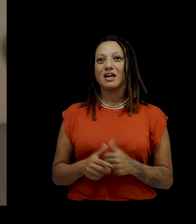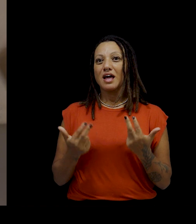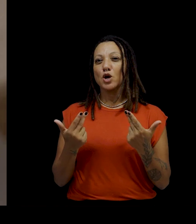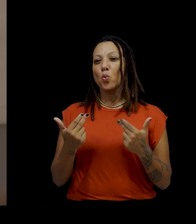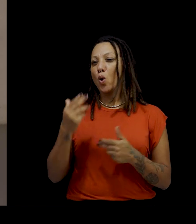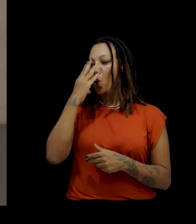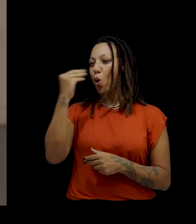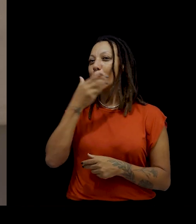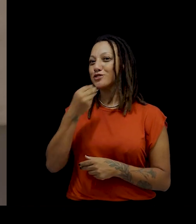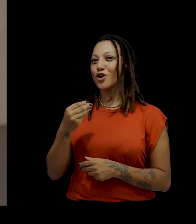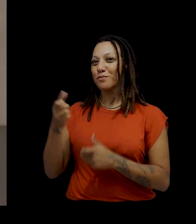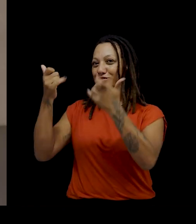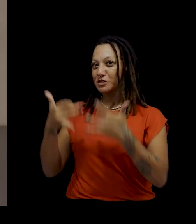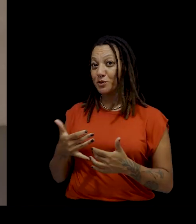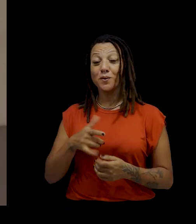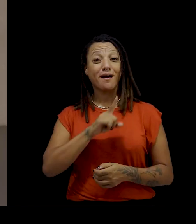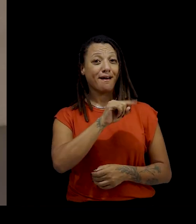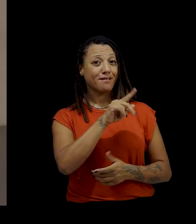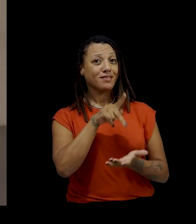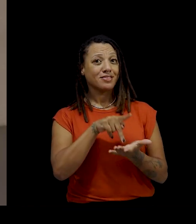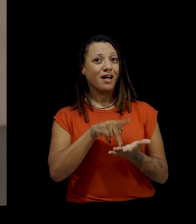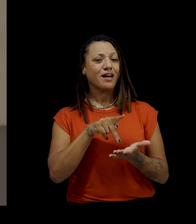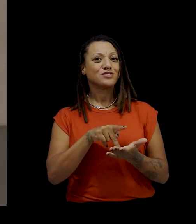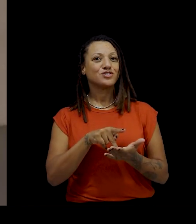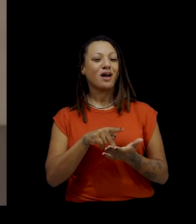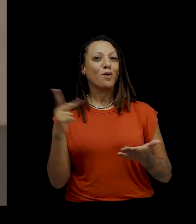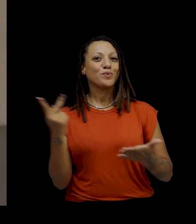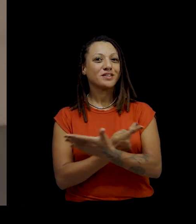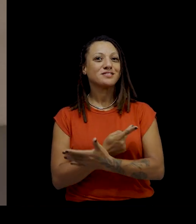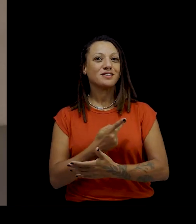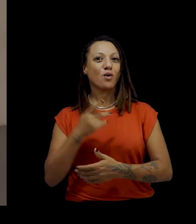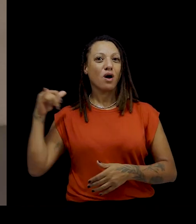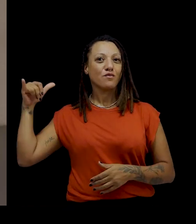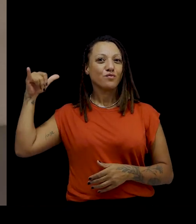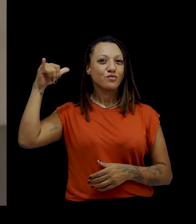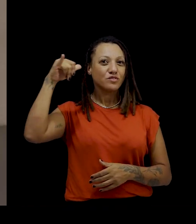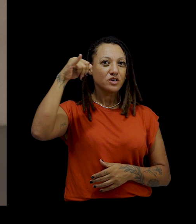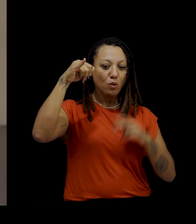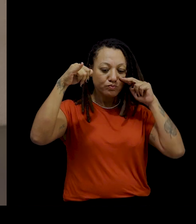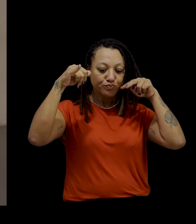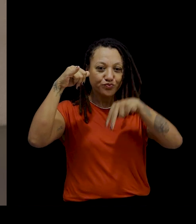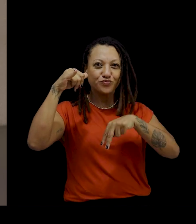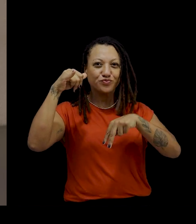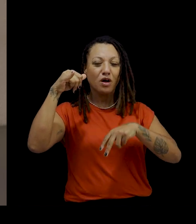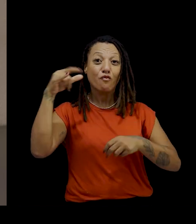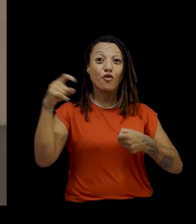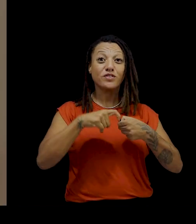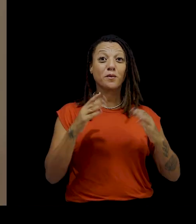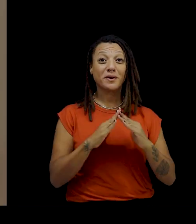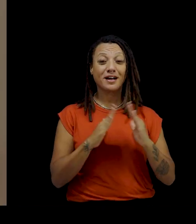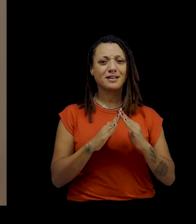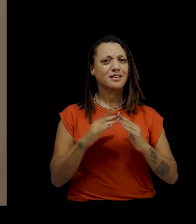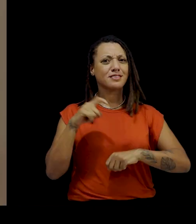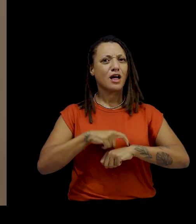isso. mesmo. Foi realmente ali, pegando esse avião, voltando para casa, assim. Acho que eu estava